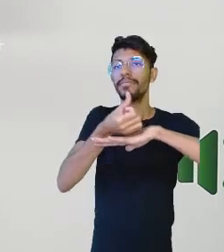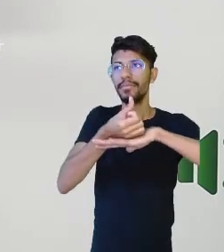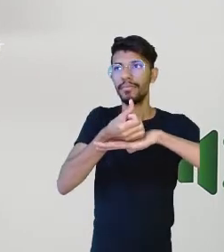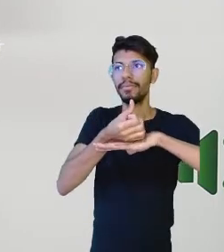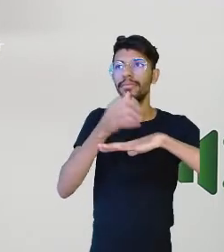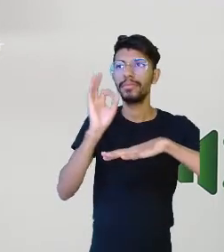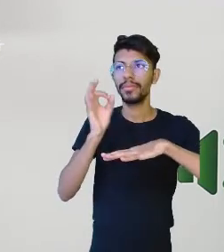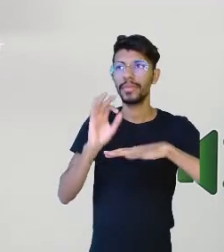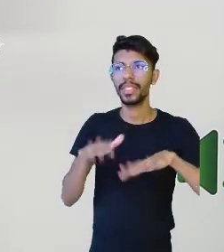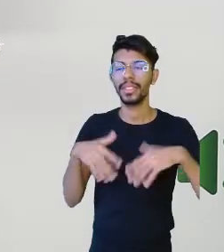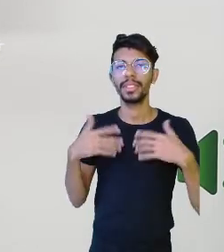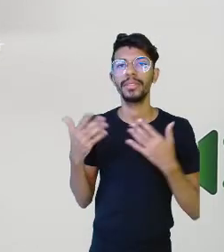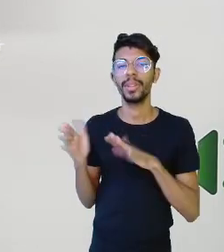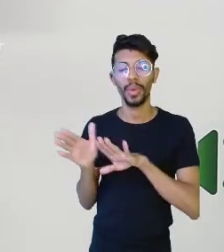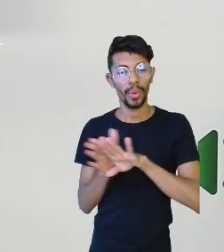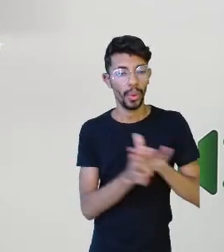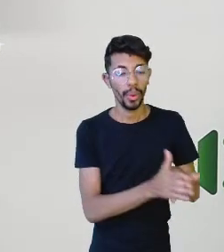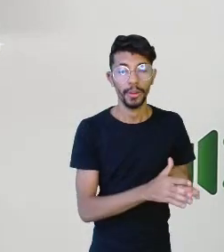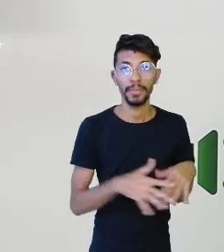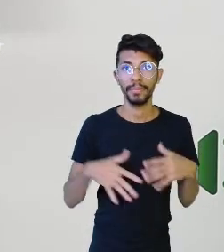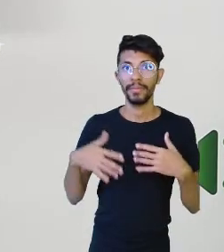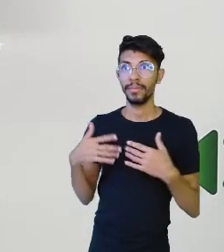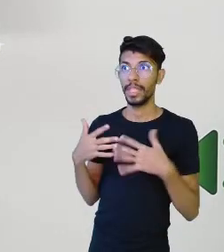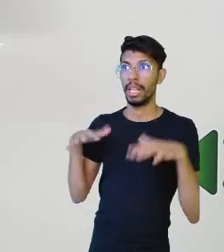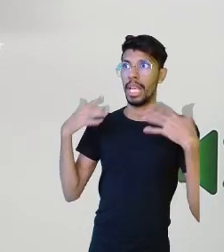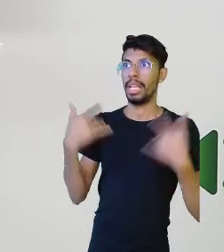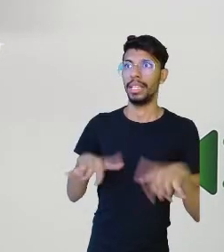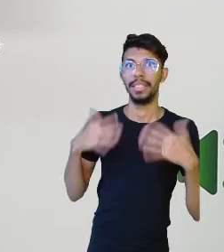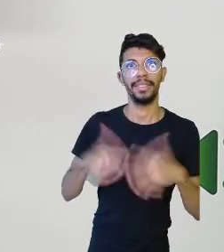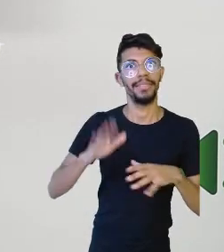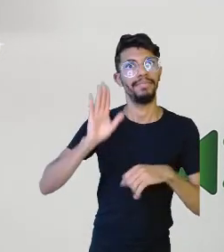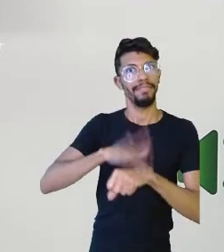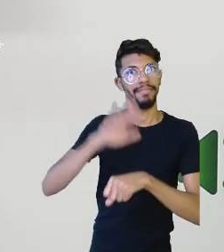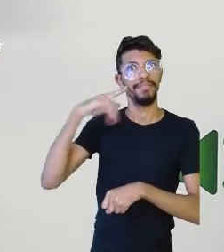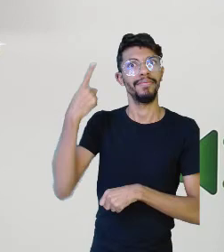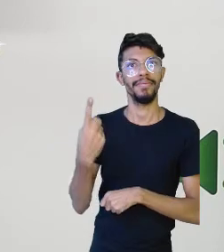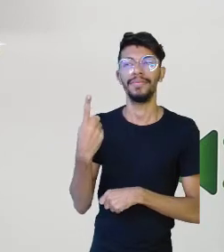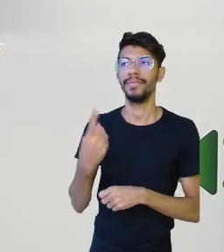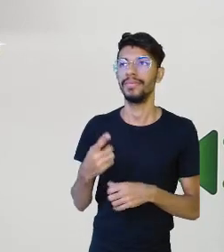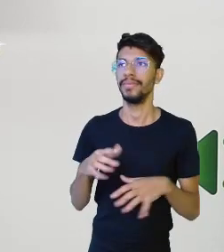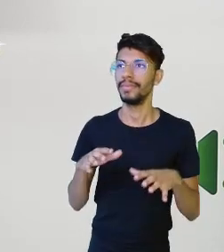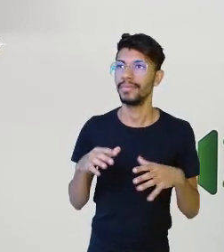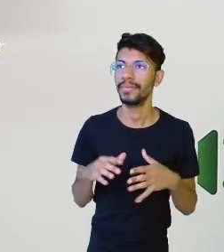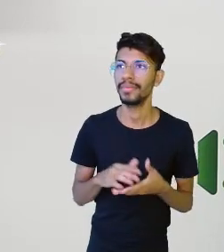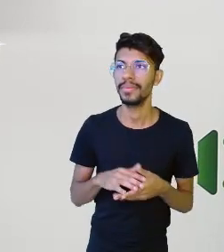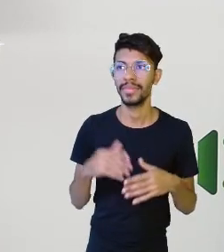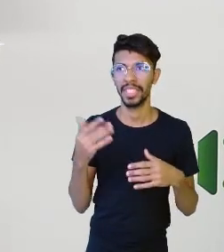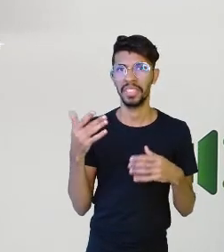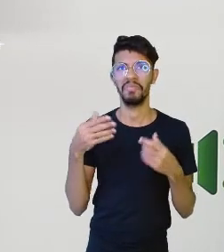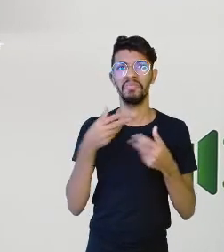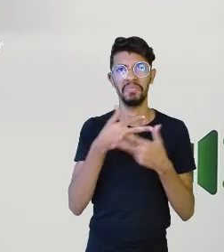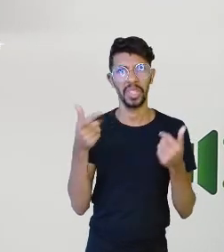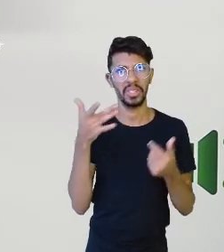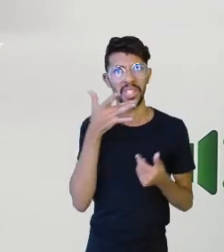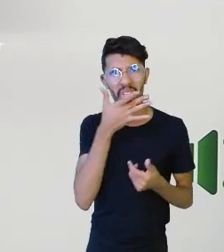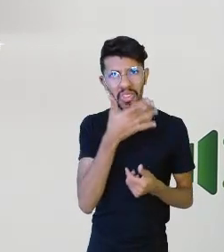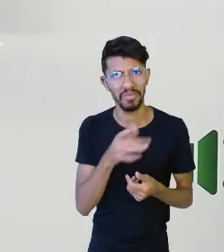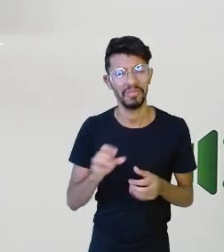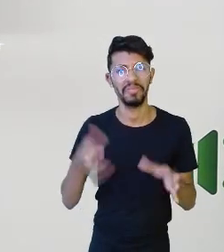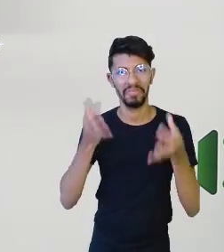Eita, vamos para mais uma. Hoje o negócio tá bom. Só coisa gostosa. Vamos continuar.